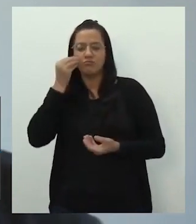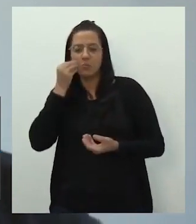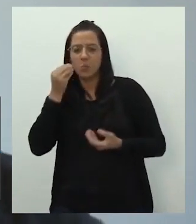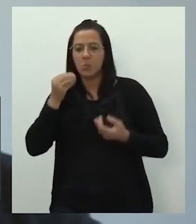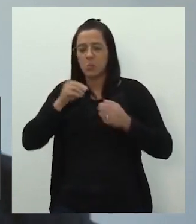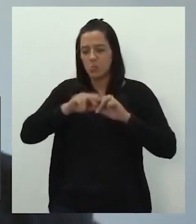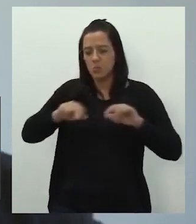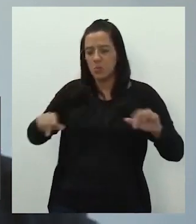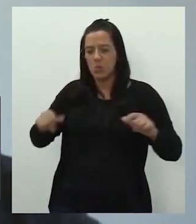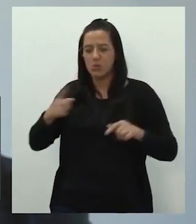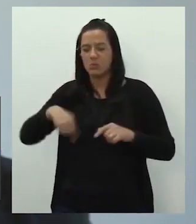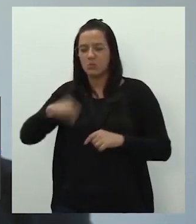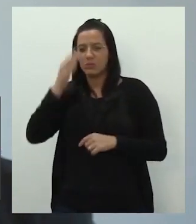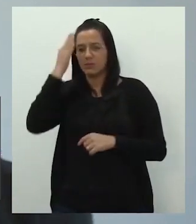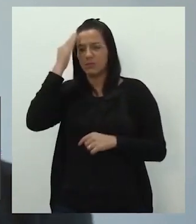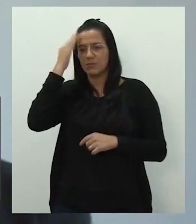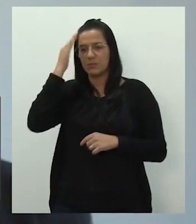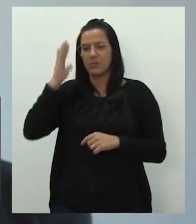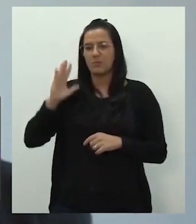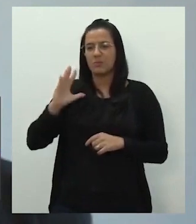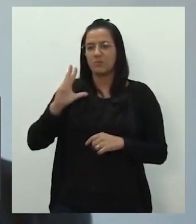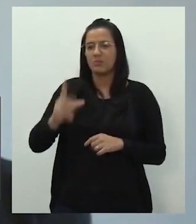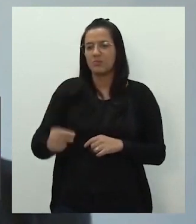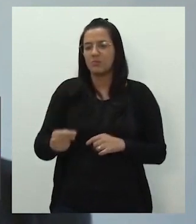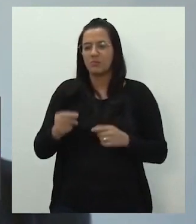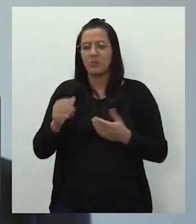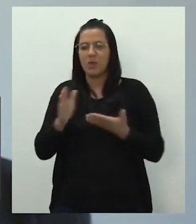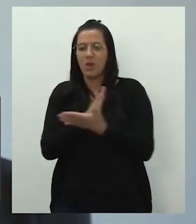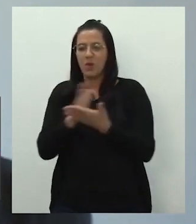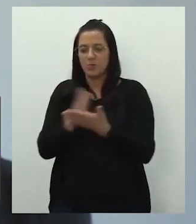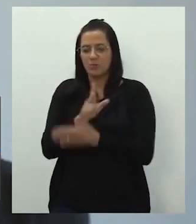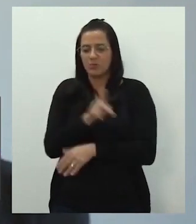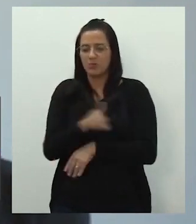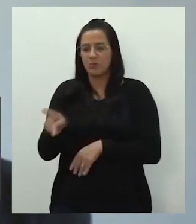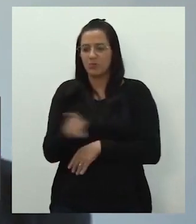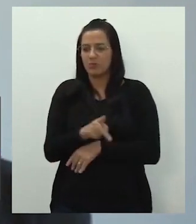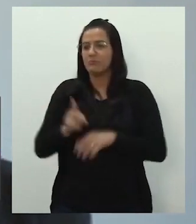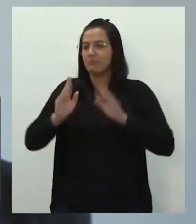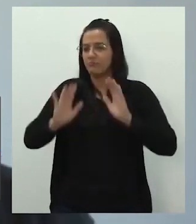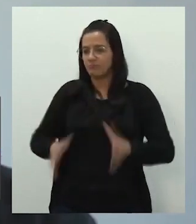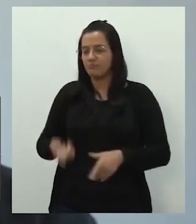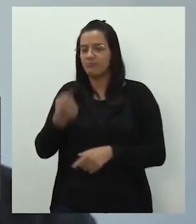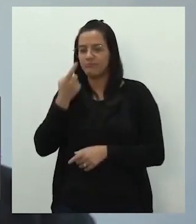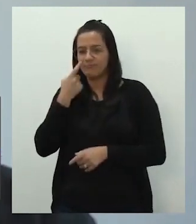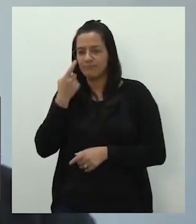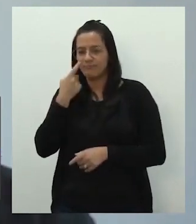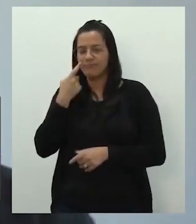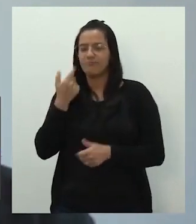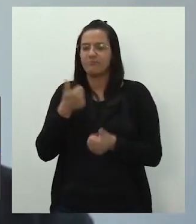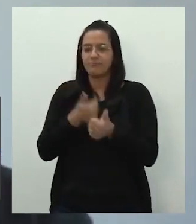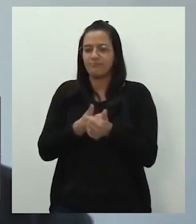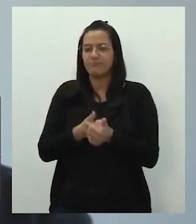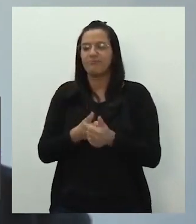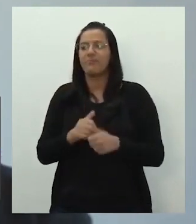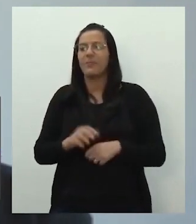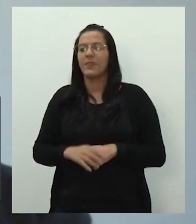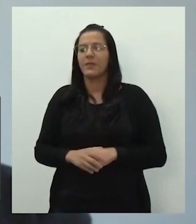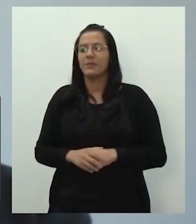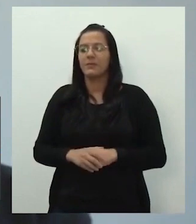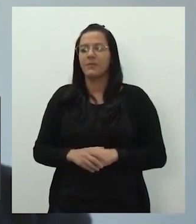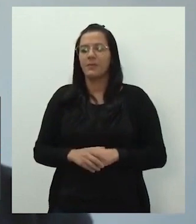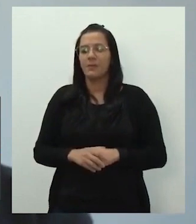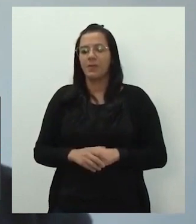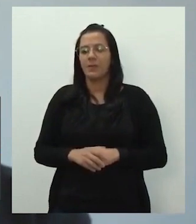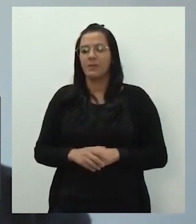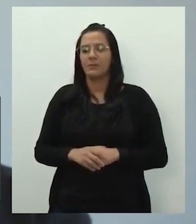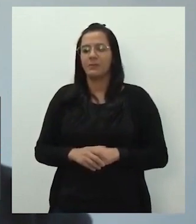e sabemos que todos nós, grande parte, né, dos professores já viram o fluxograma, são vários os modelos,